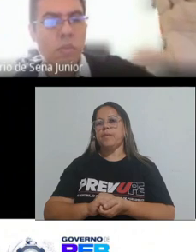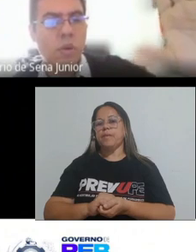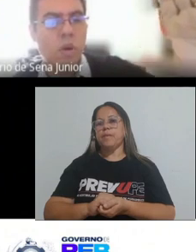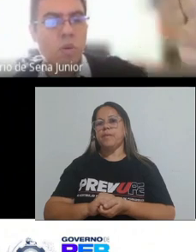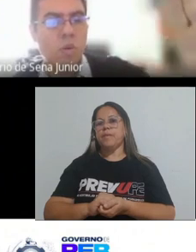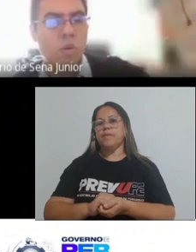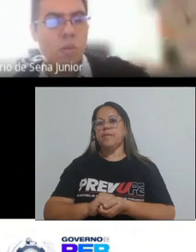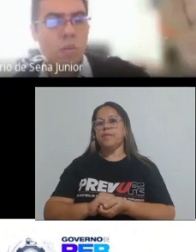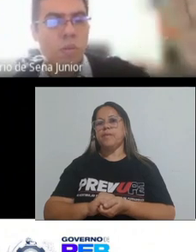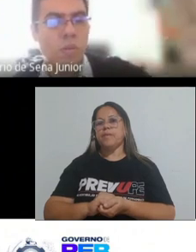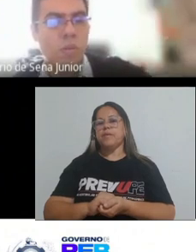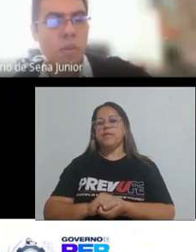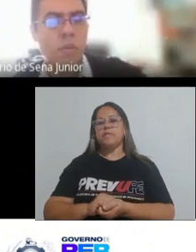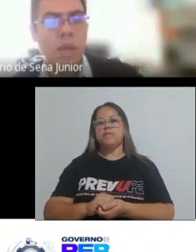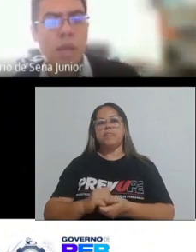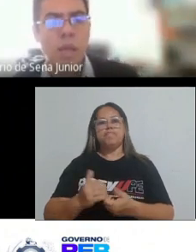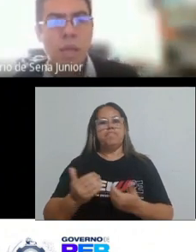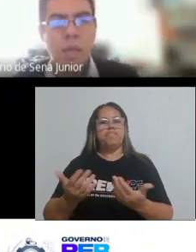bloco